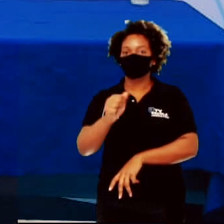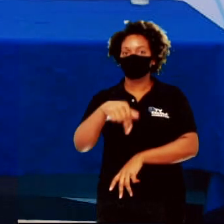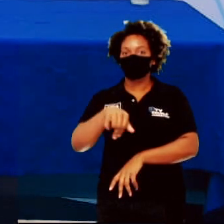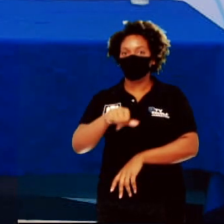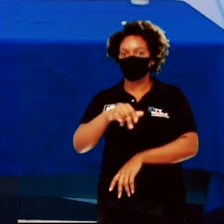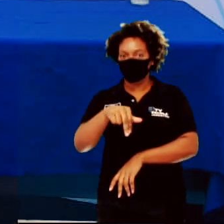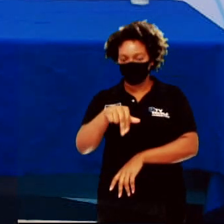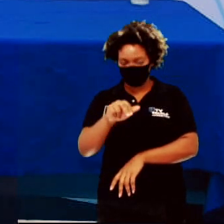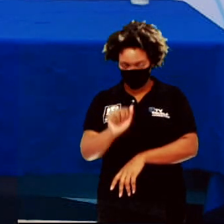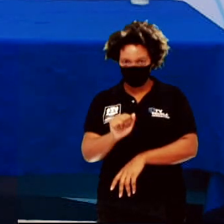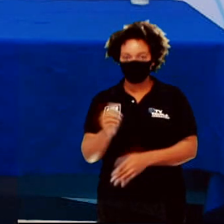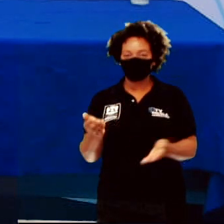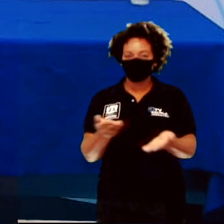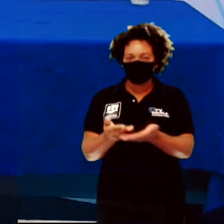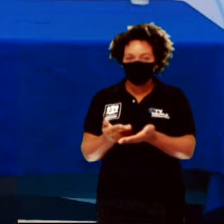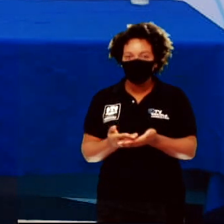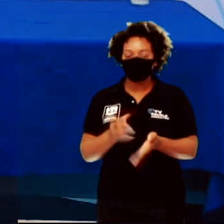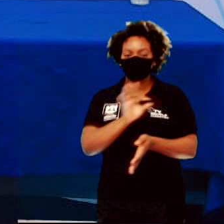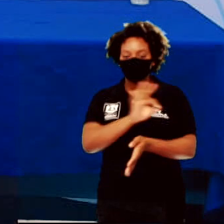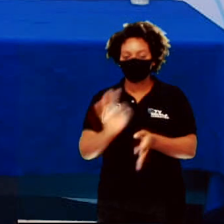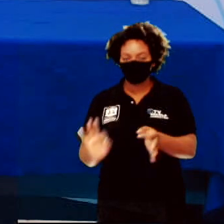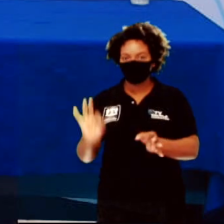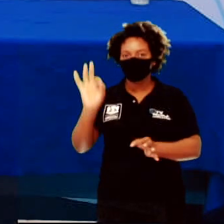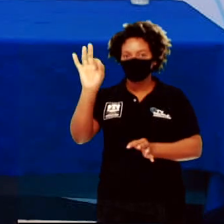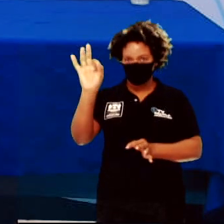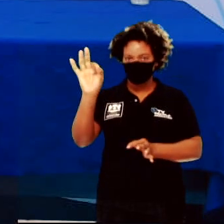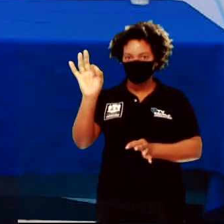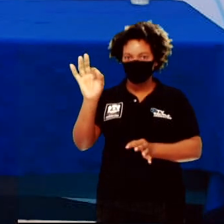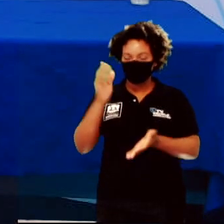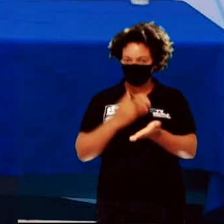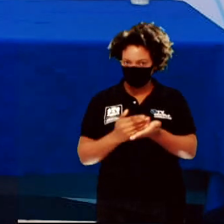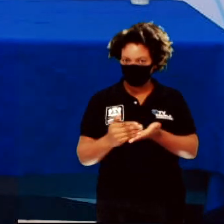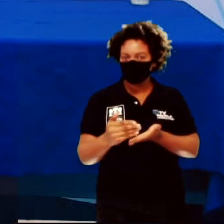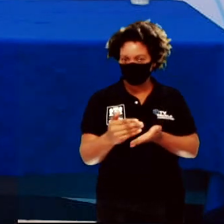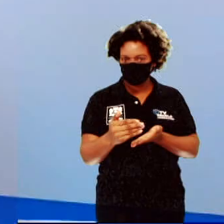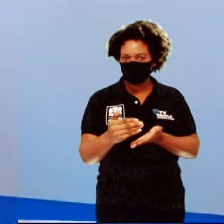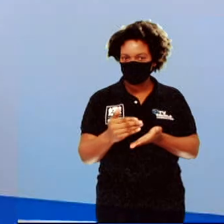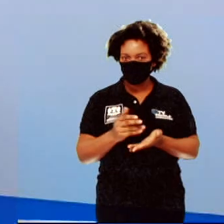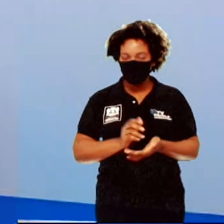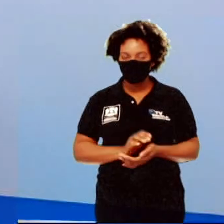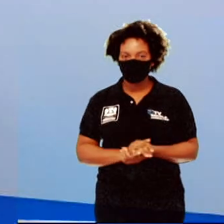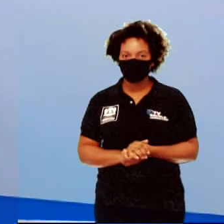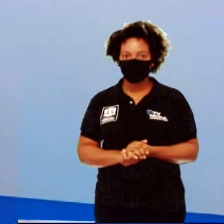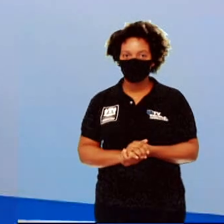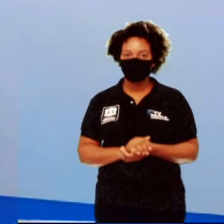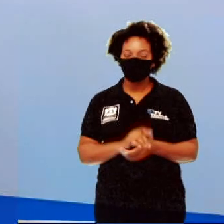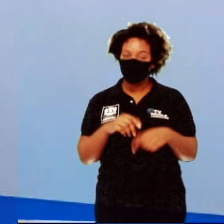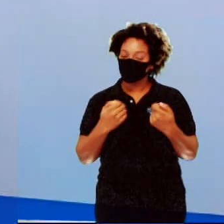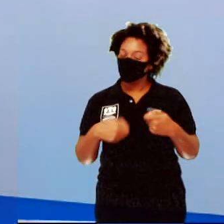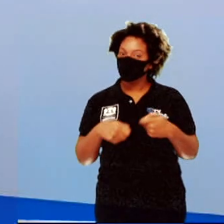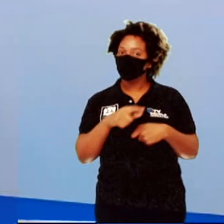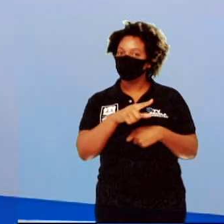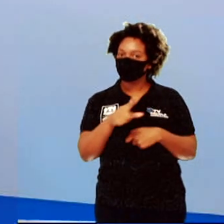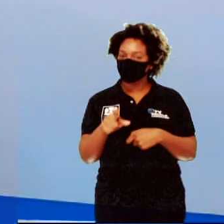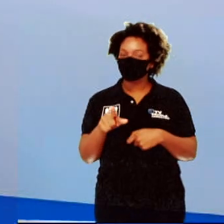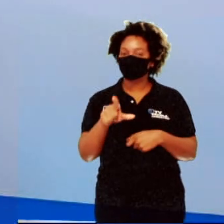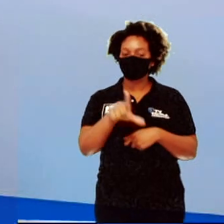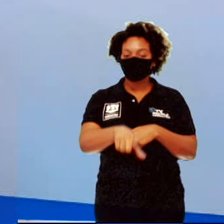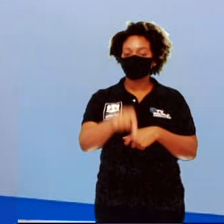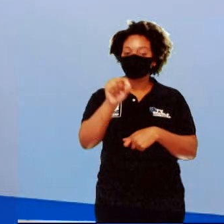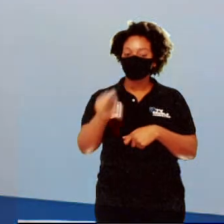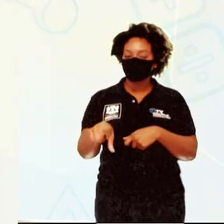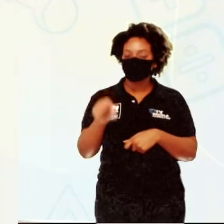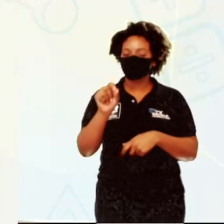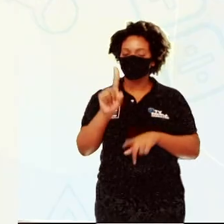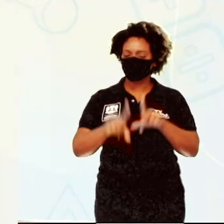nós vamos estudar medidas de comprimento. Vamos começar? Para isso, você vai começar preparando aí o